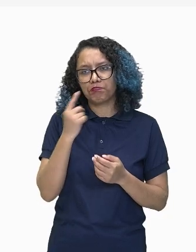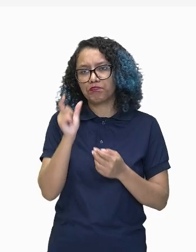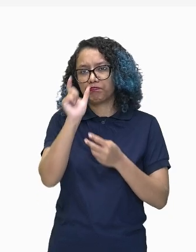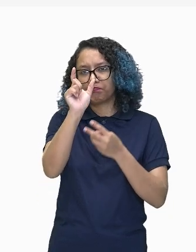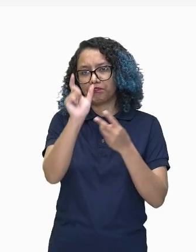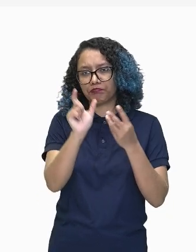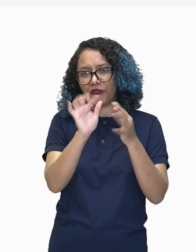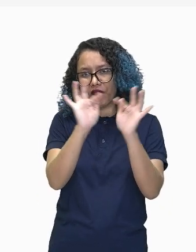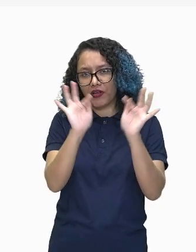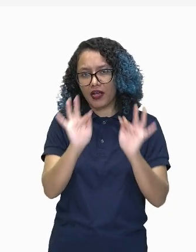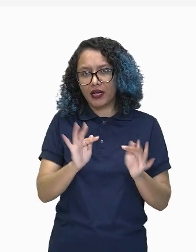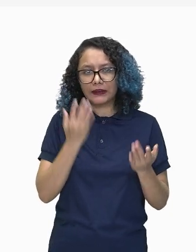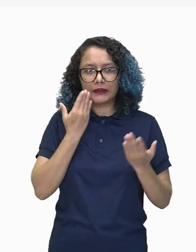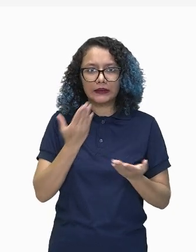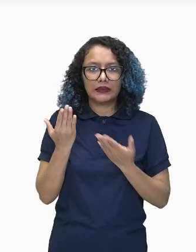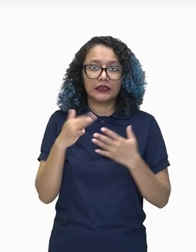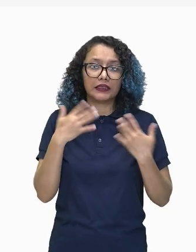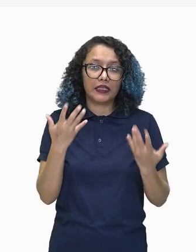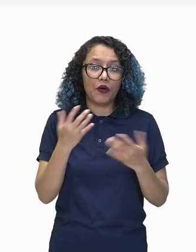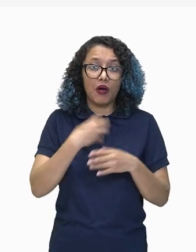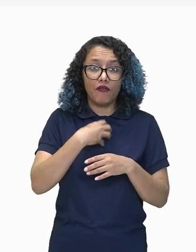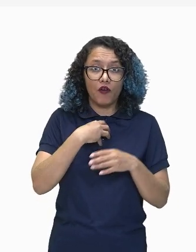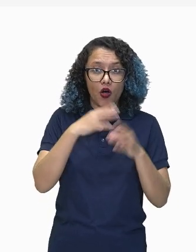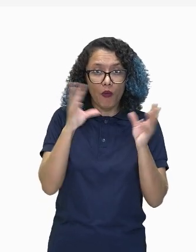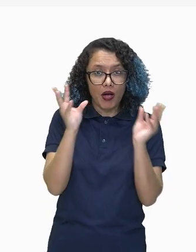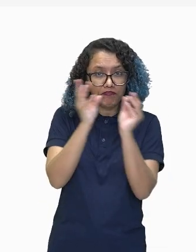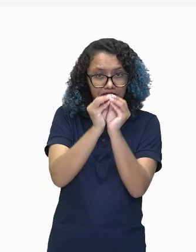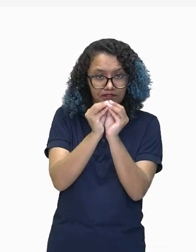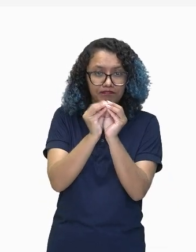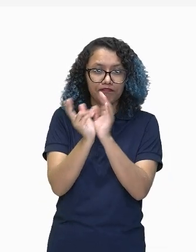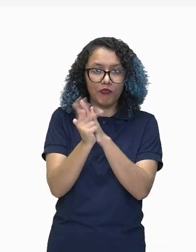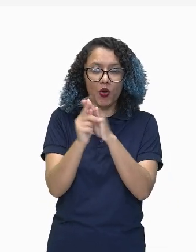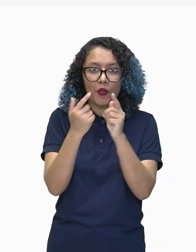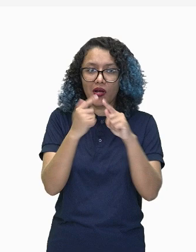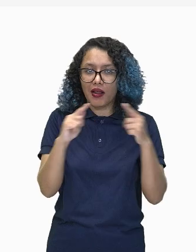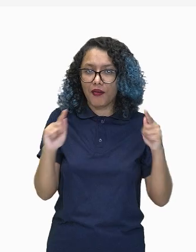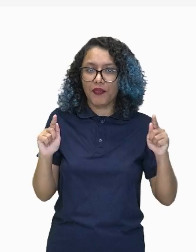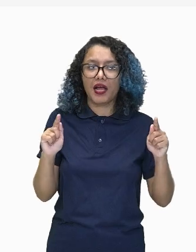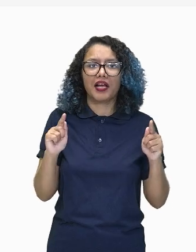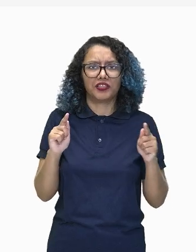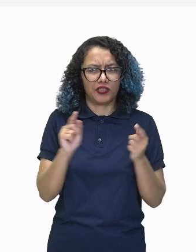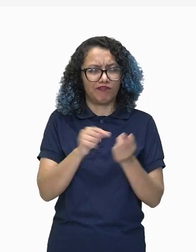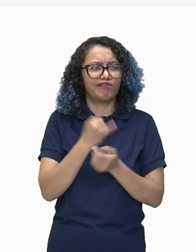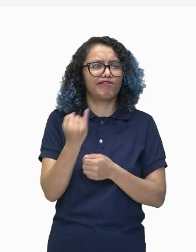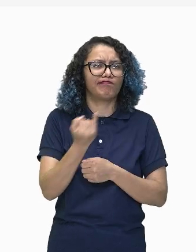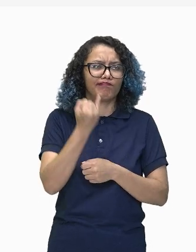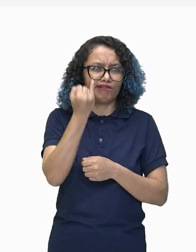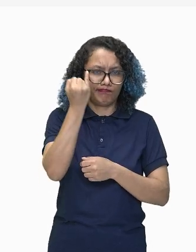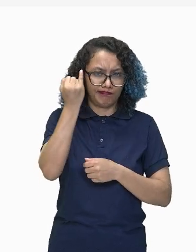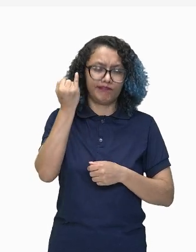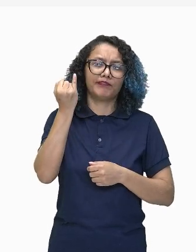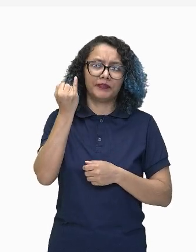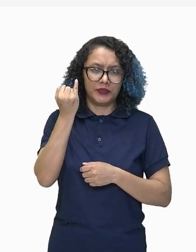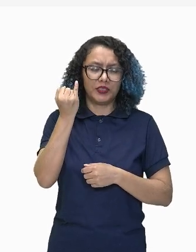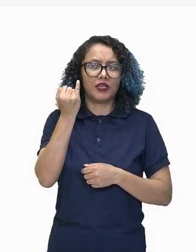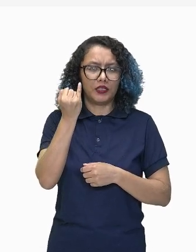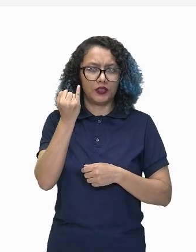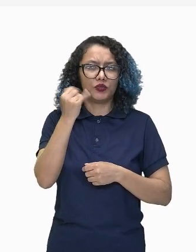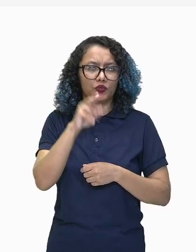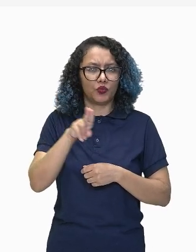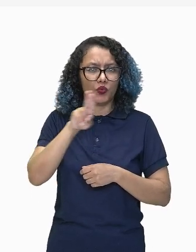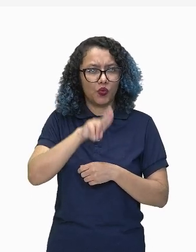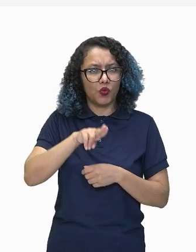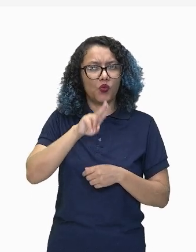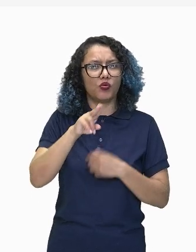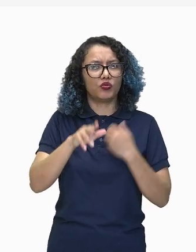as contractions, ou a forma curta da gramática, elas são muito importantes para o nosso uso, para a nossa fala. Elas